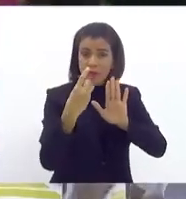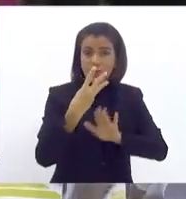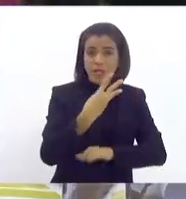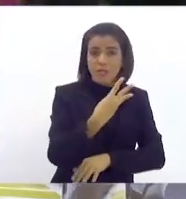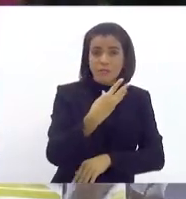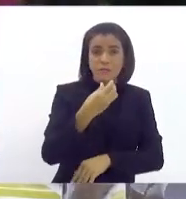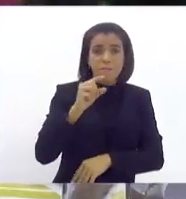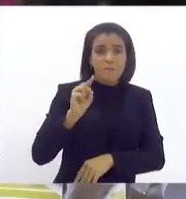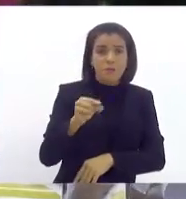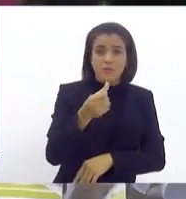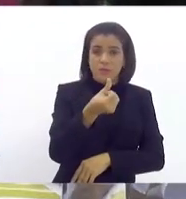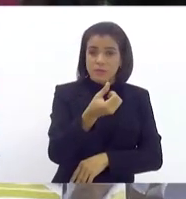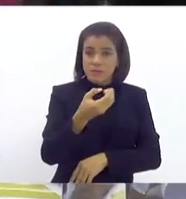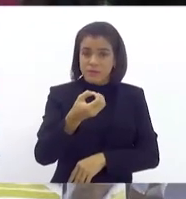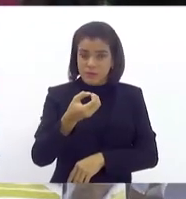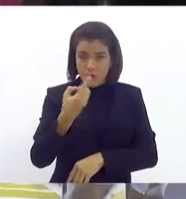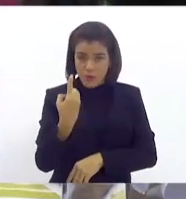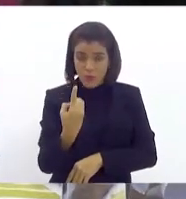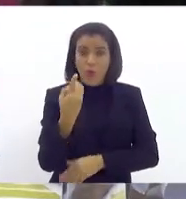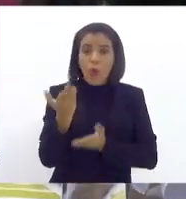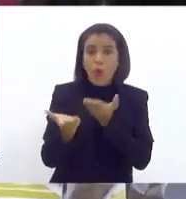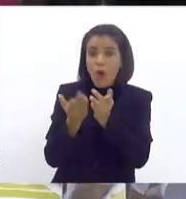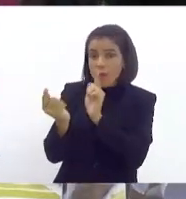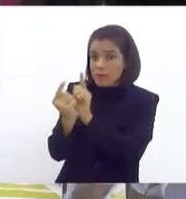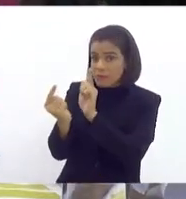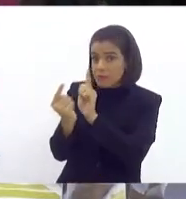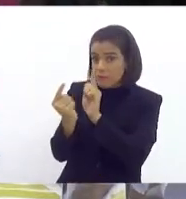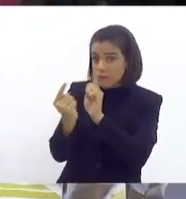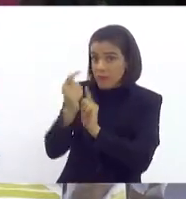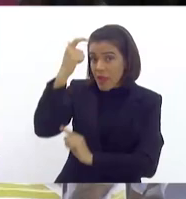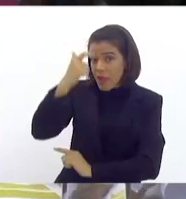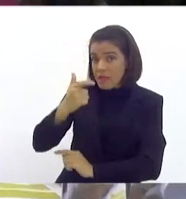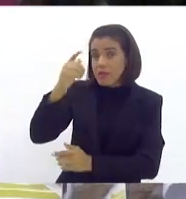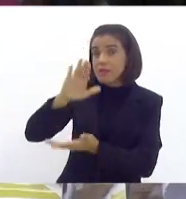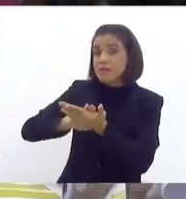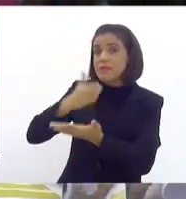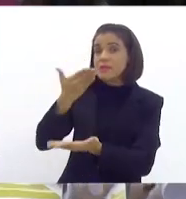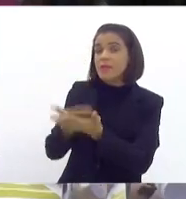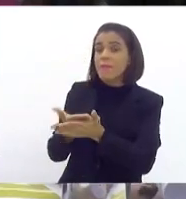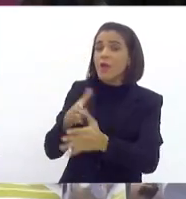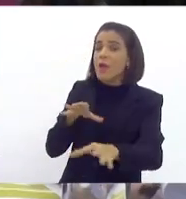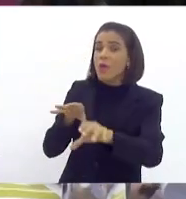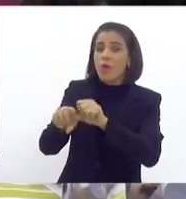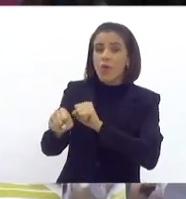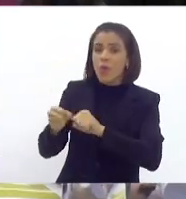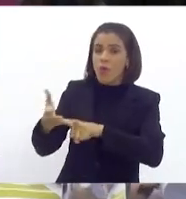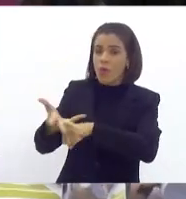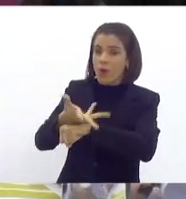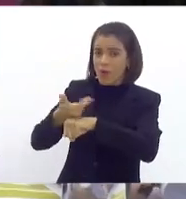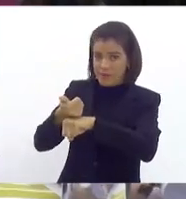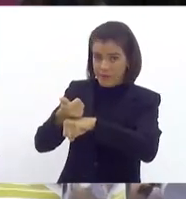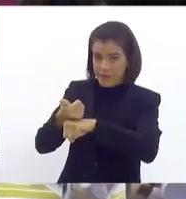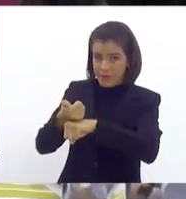3.601, já diz assim: o atendimento deverá ser prestado por intérpretes devidamente qualificados.